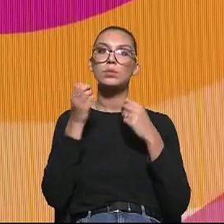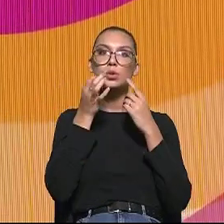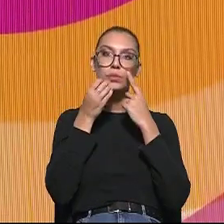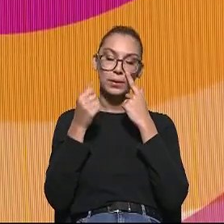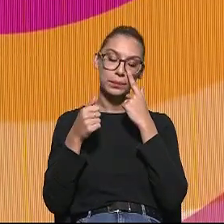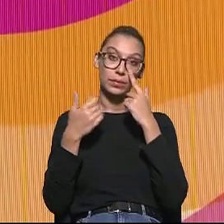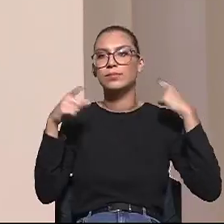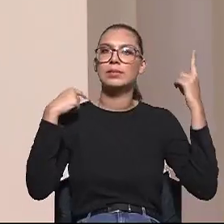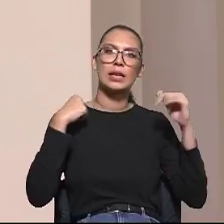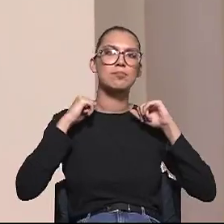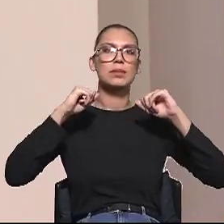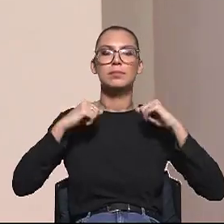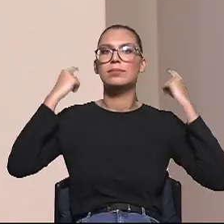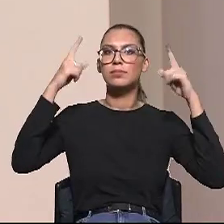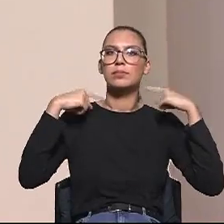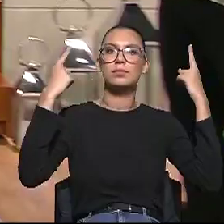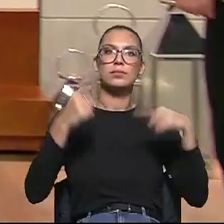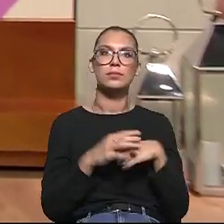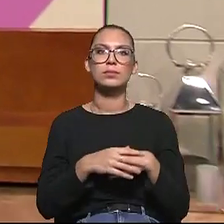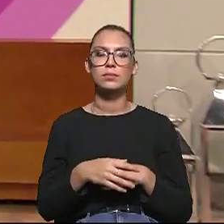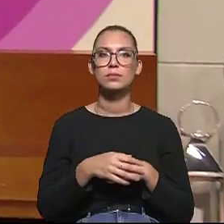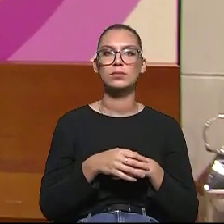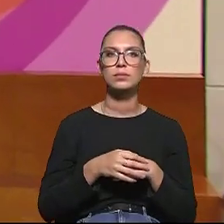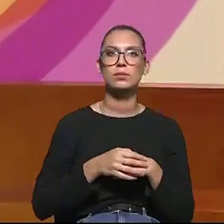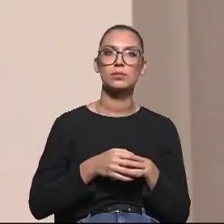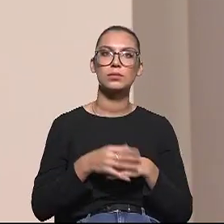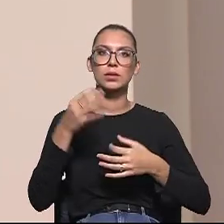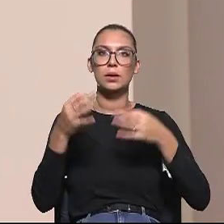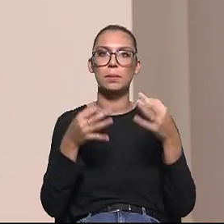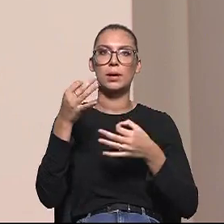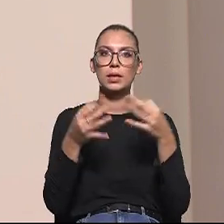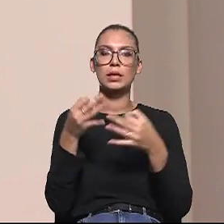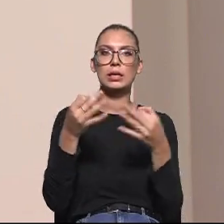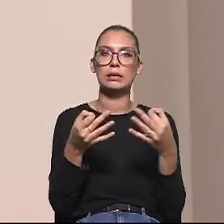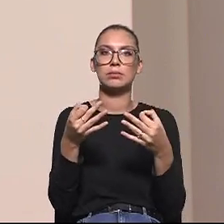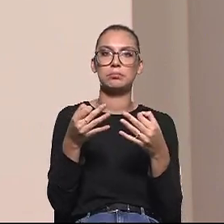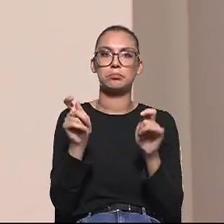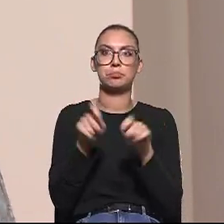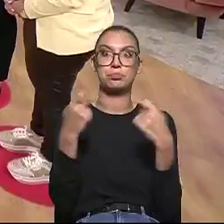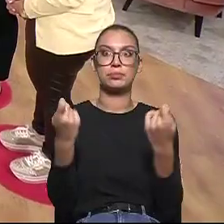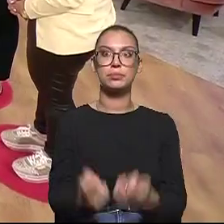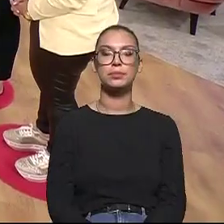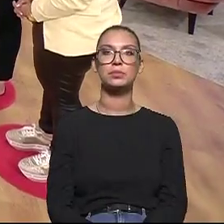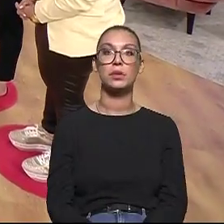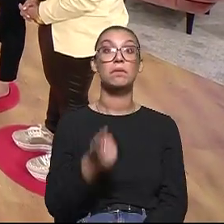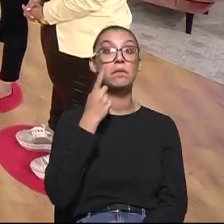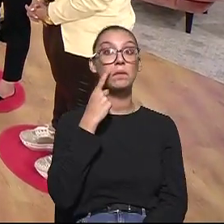à equipa A. A máquina está quitada. Vamos ver se a máquina está quitada ou